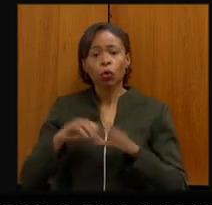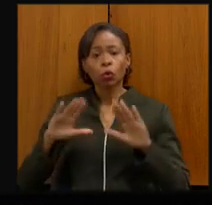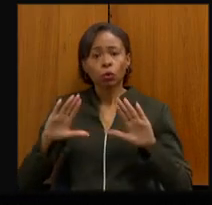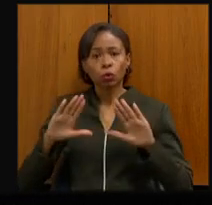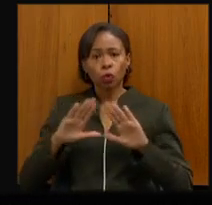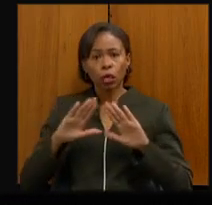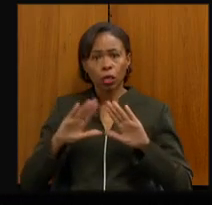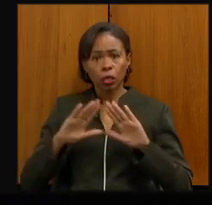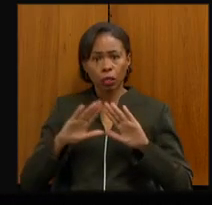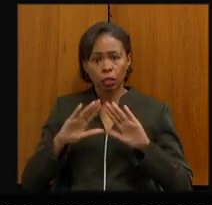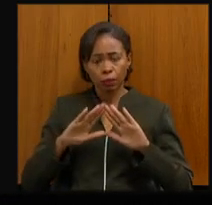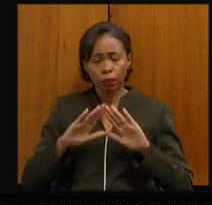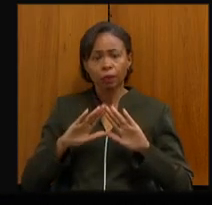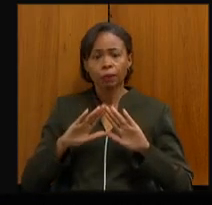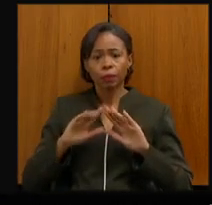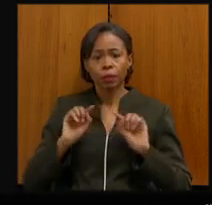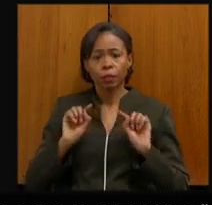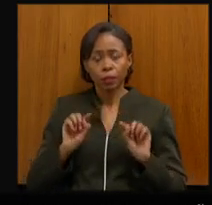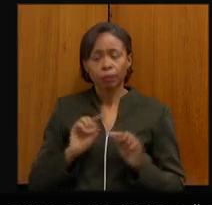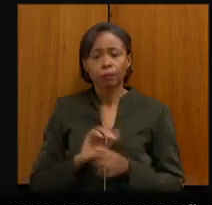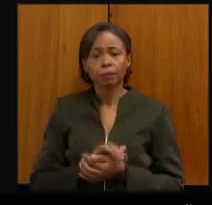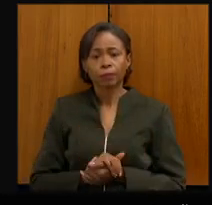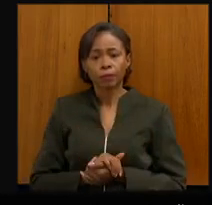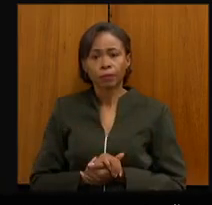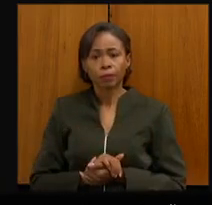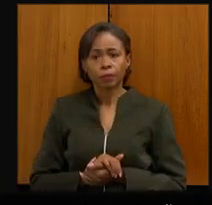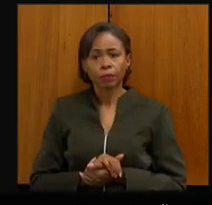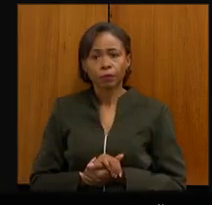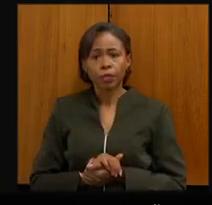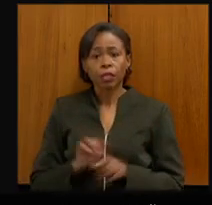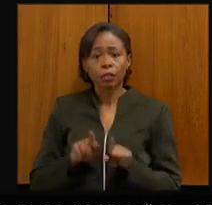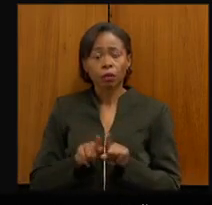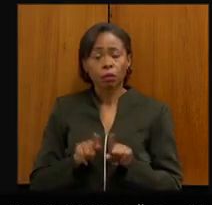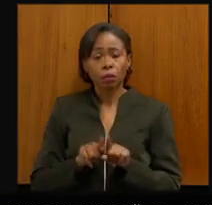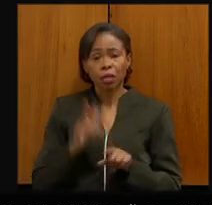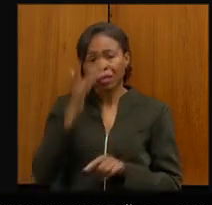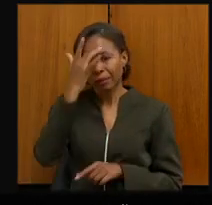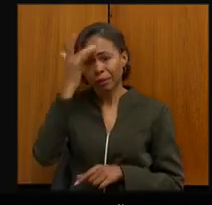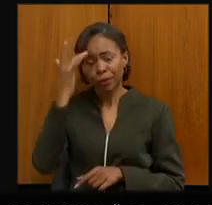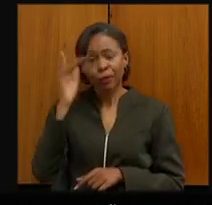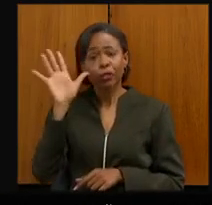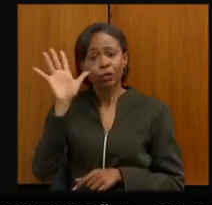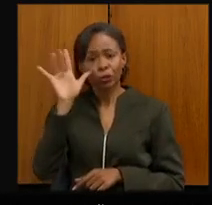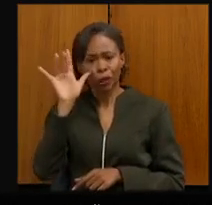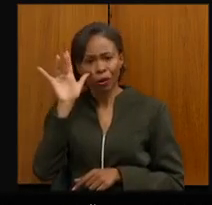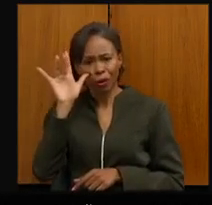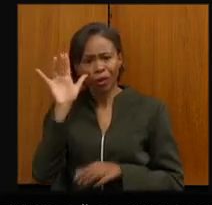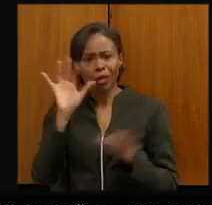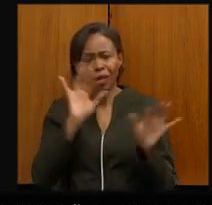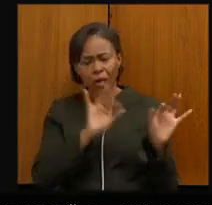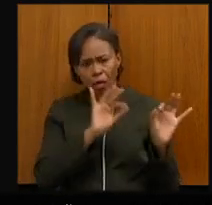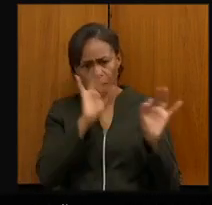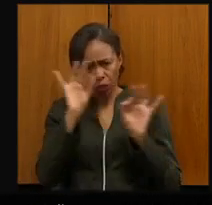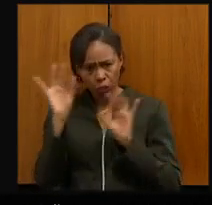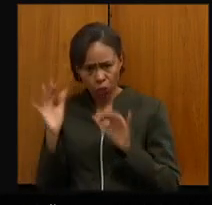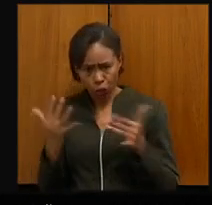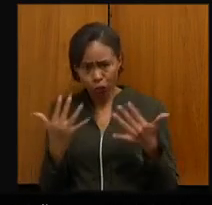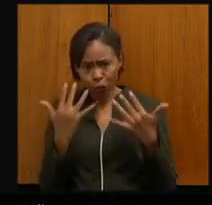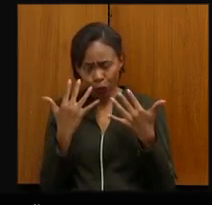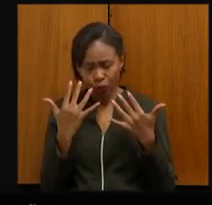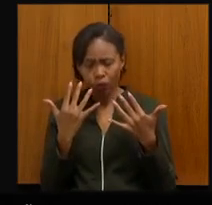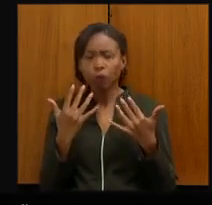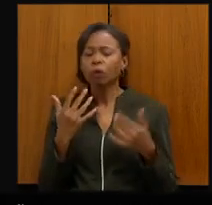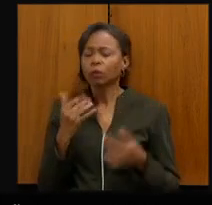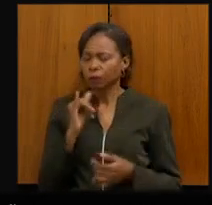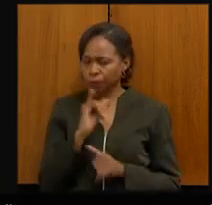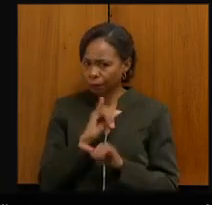sala né da do tá assembleia e os que estão me ouvindo que vamos mudar